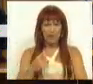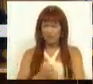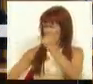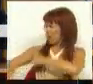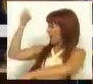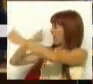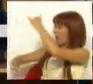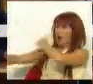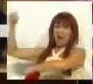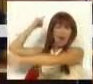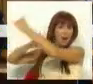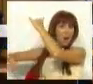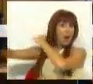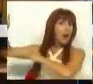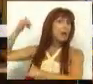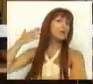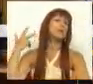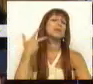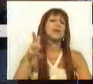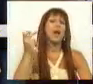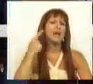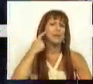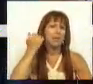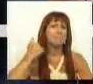retrocesso civilizacional de mais de 100 anos.